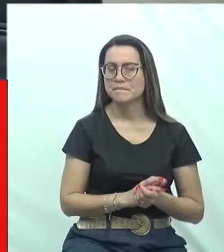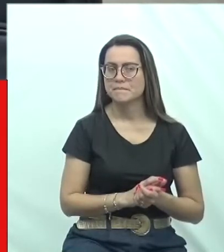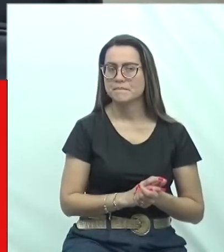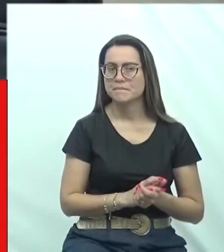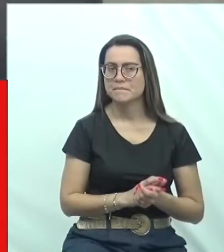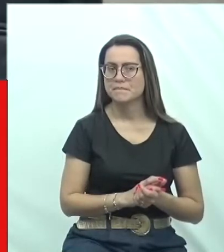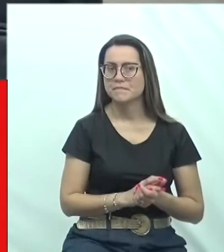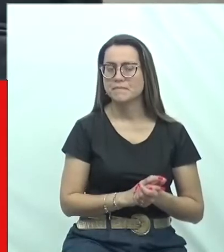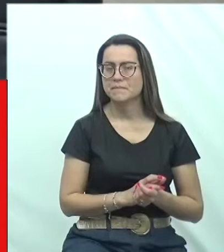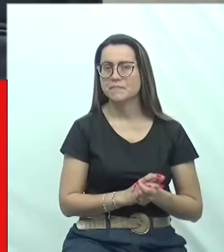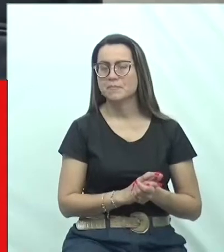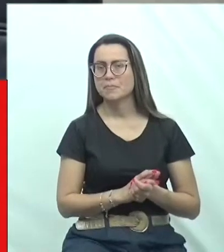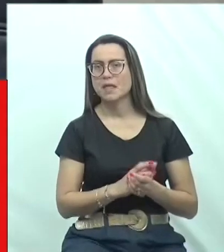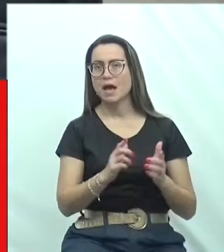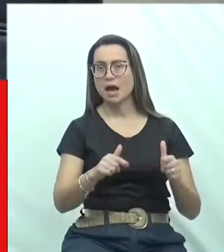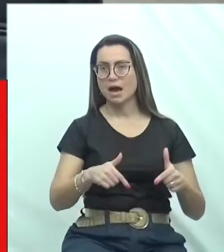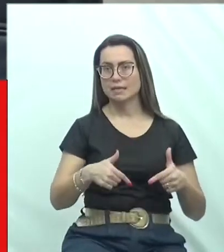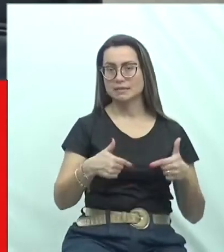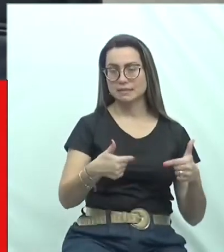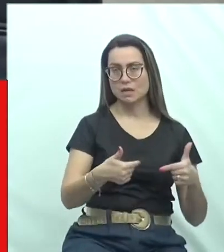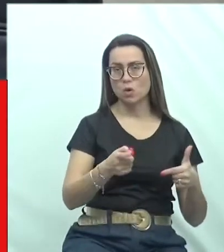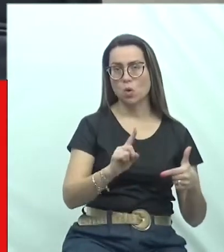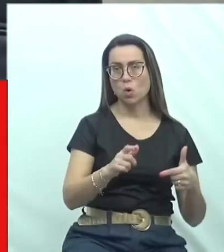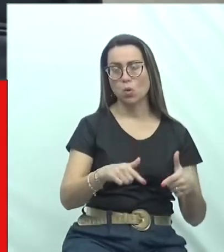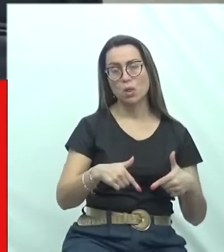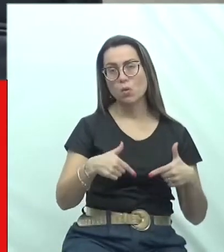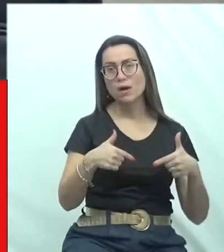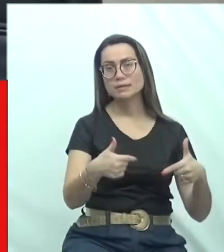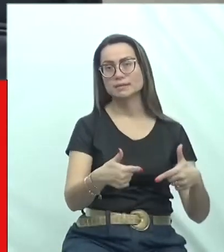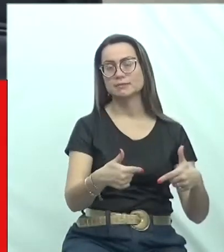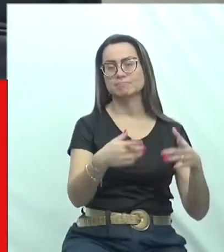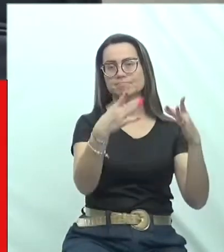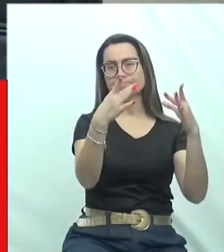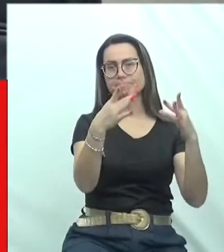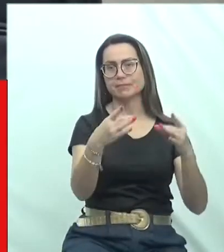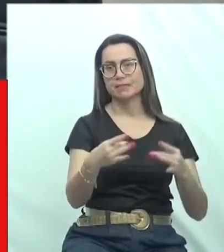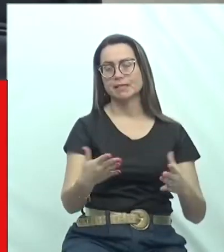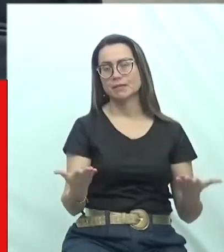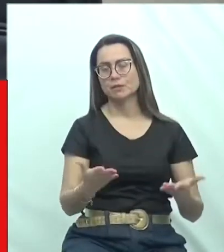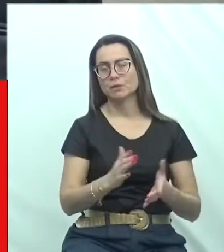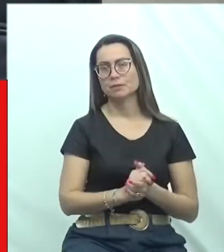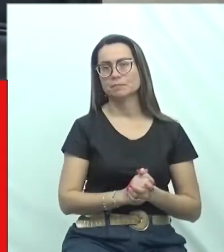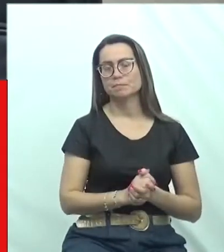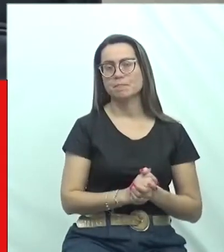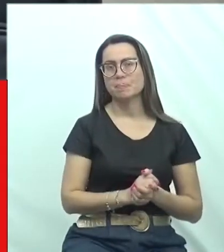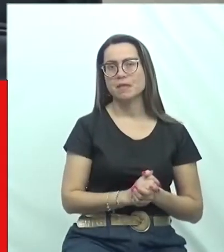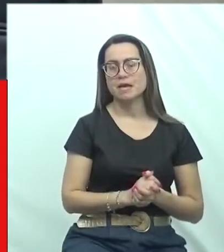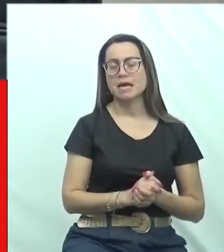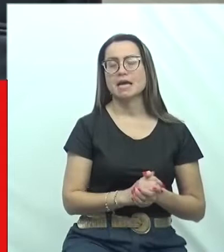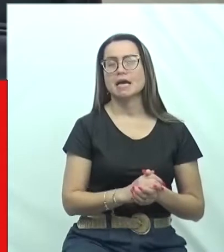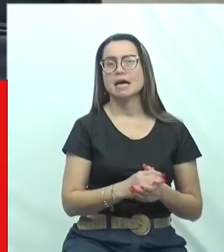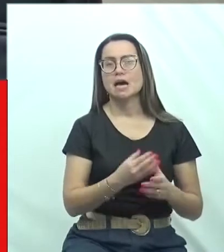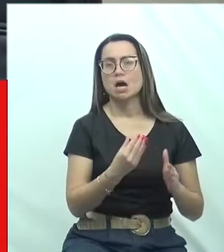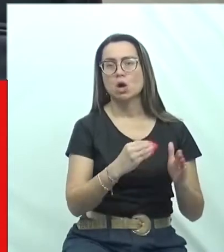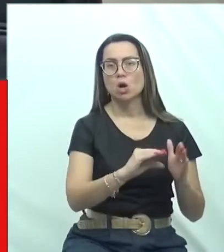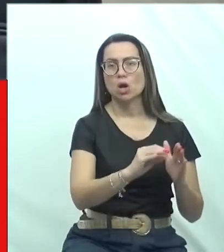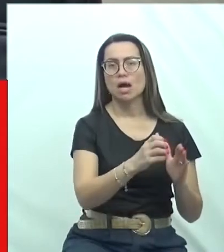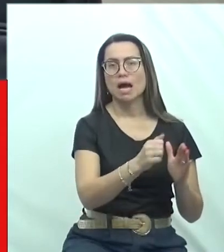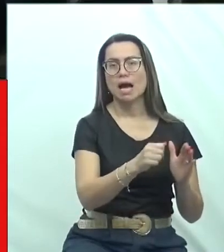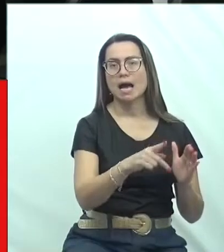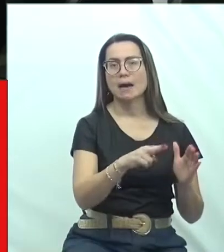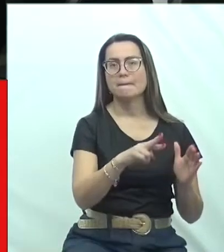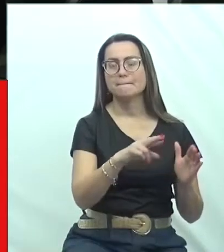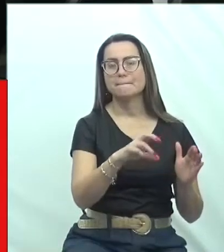fatos. Inciso 18º, instalação de aparelhos eliminadores ou supressores de ar antes